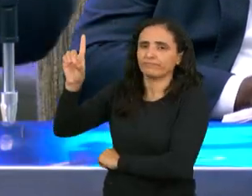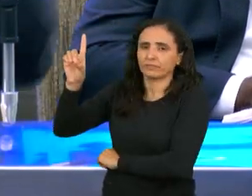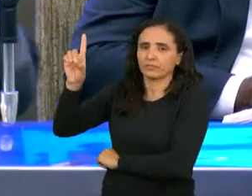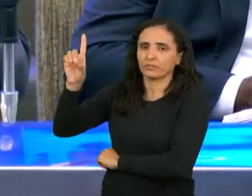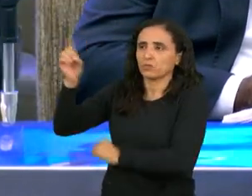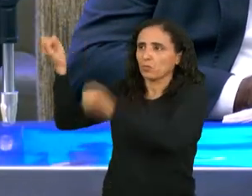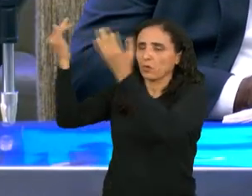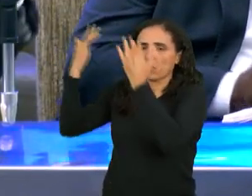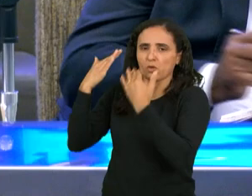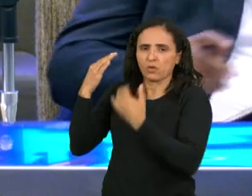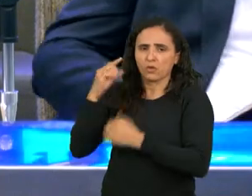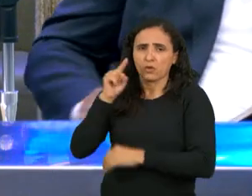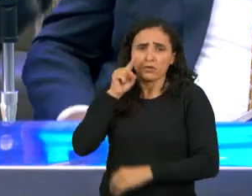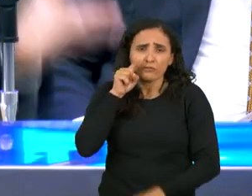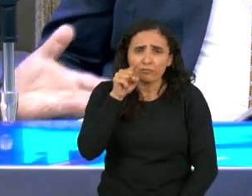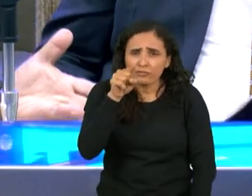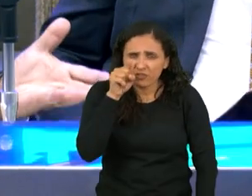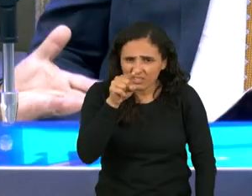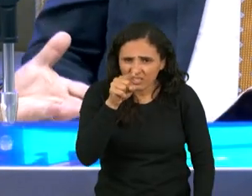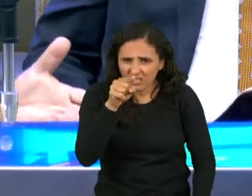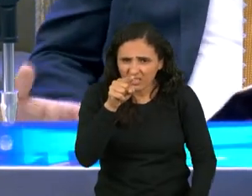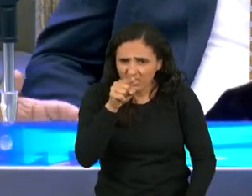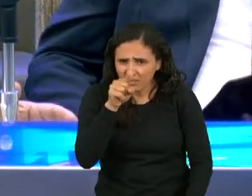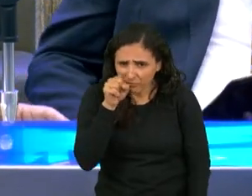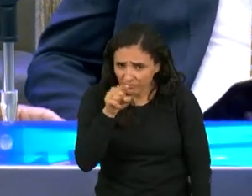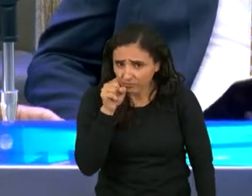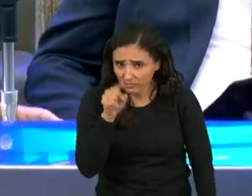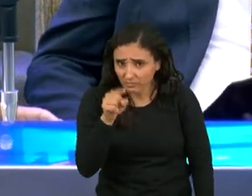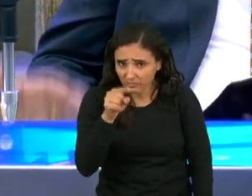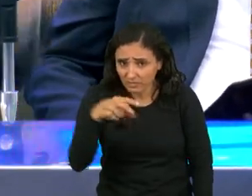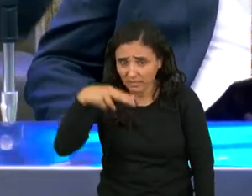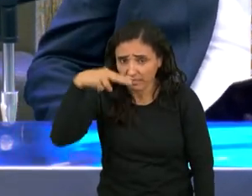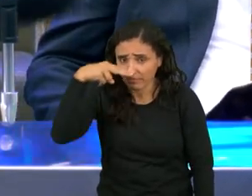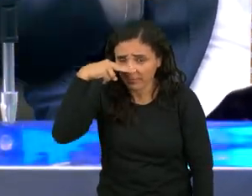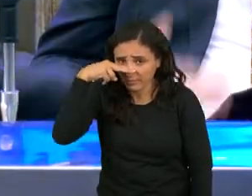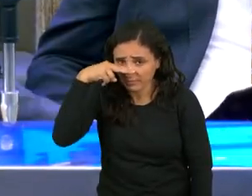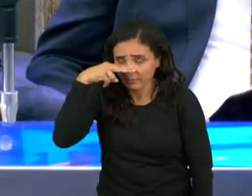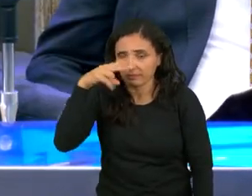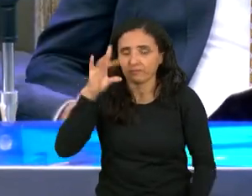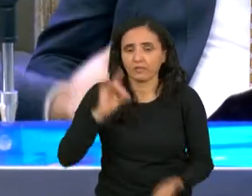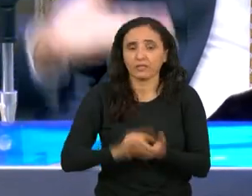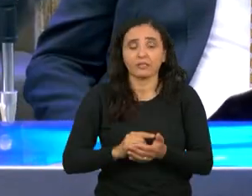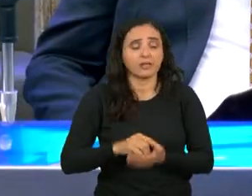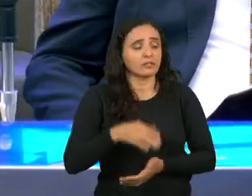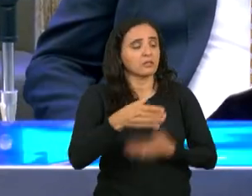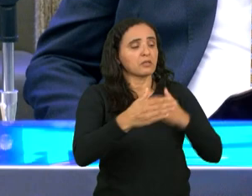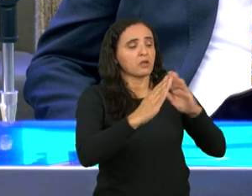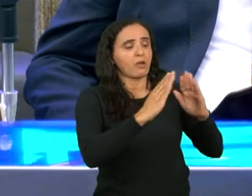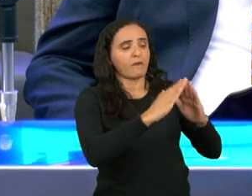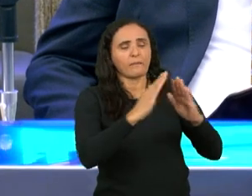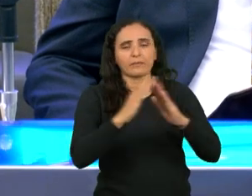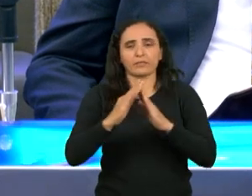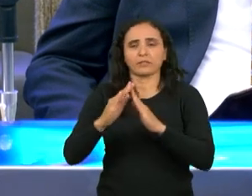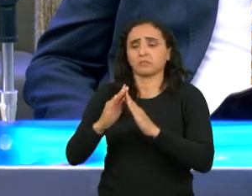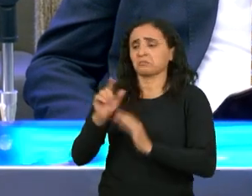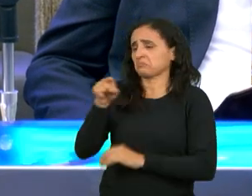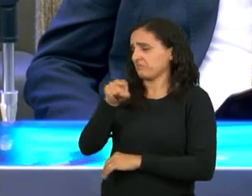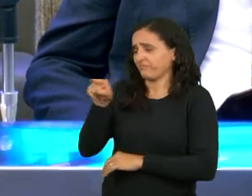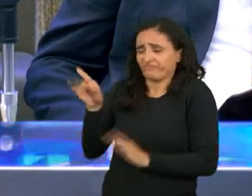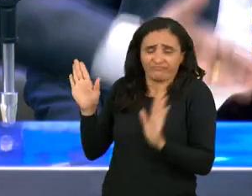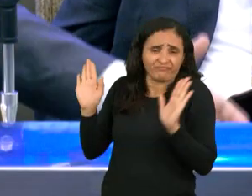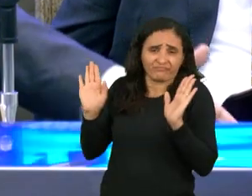eu não sou você não é qualquer pessoa nesse mundo tem os outros e tem nós